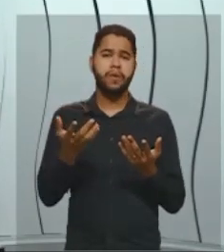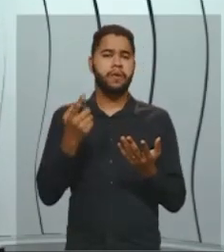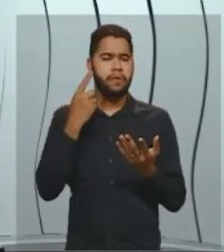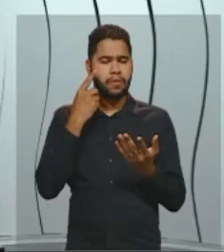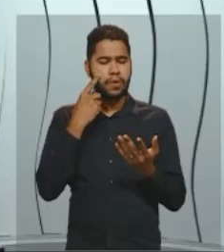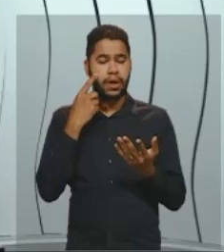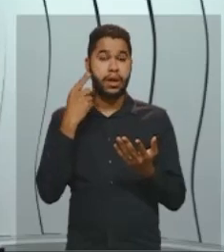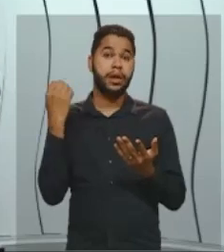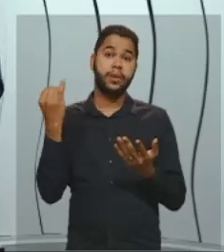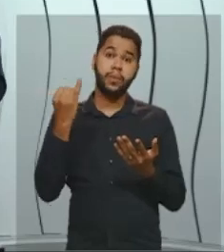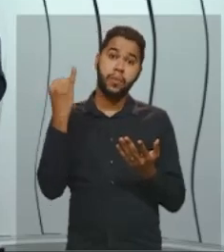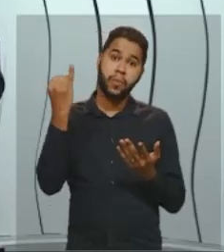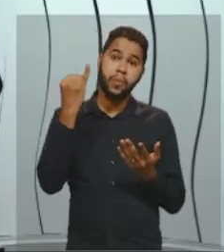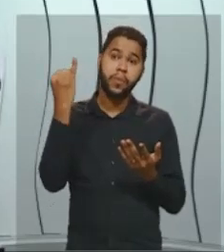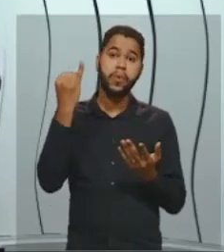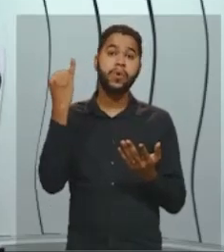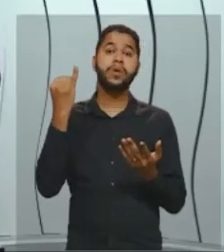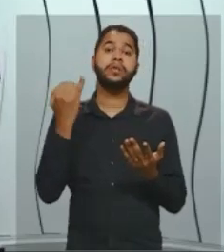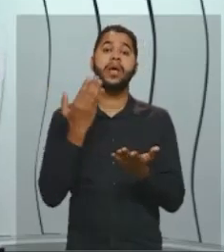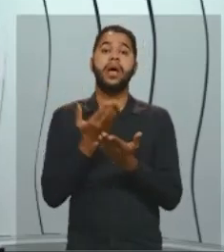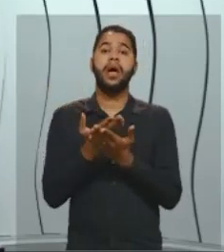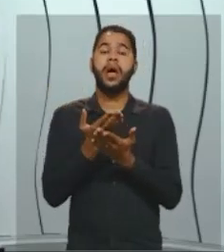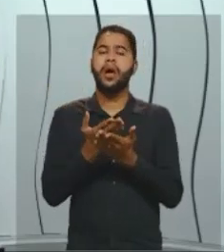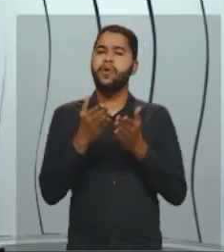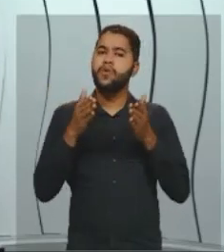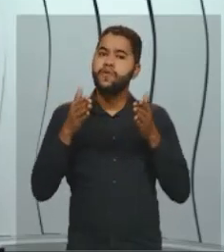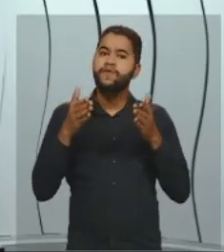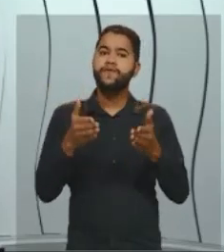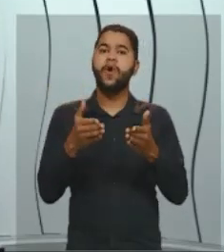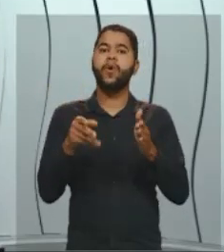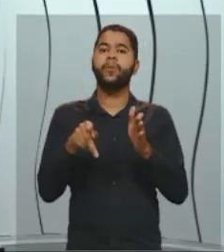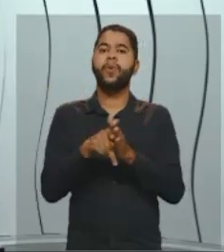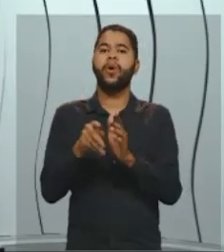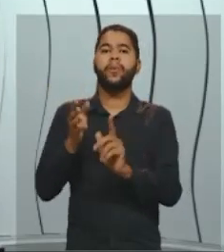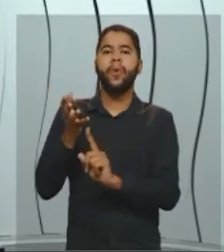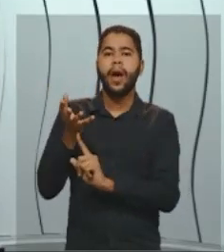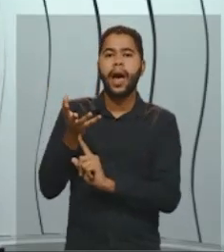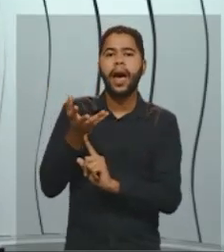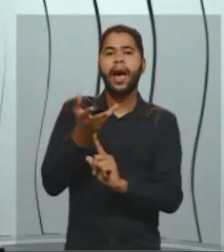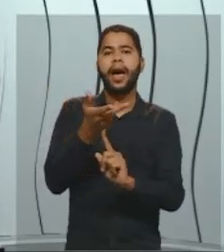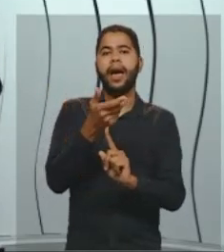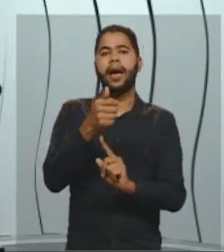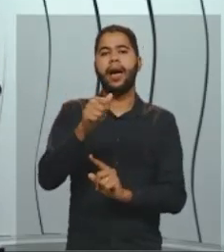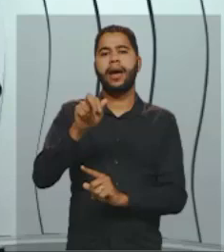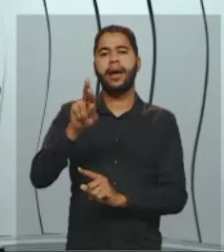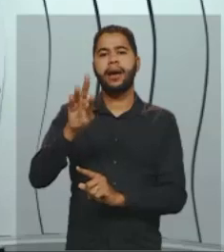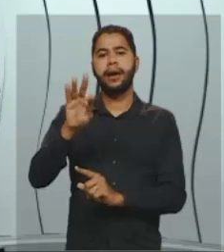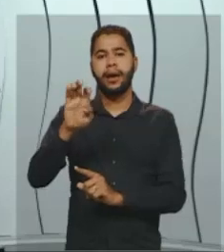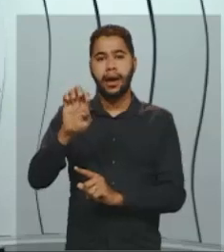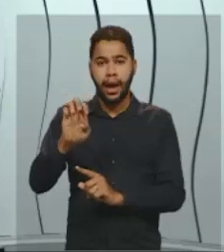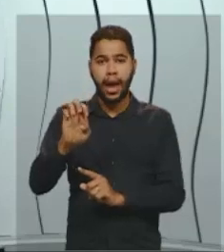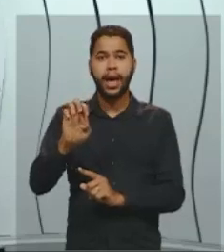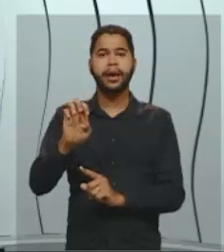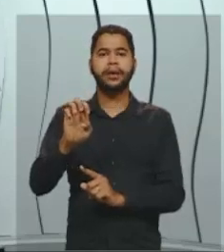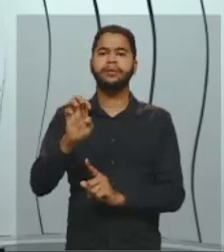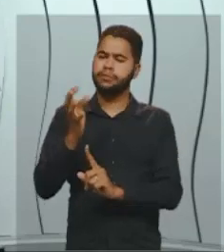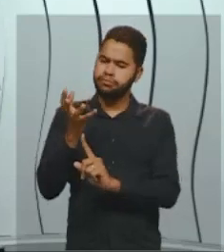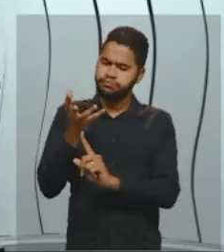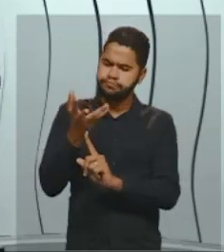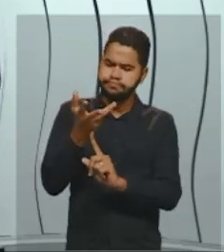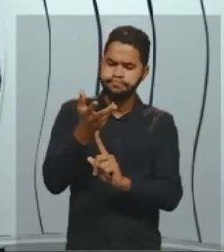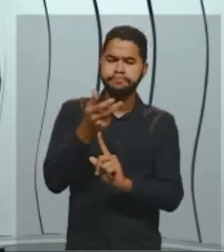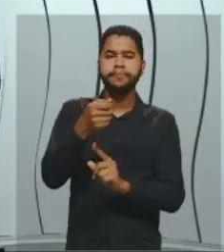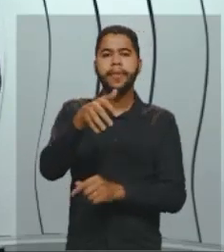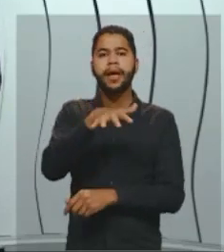muito importante. Eu peguei essa aula para dar um enfoque da arte, porque a arte é uma